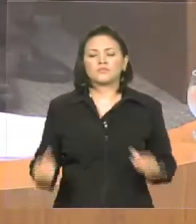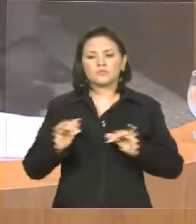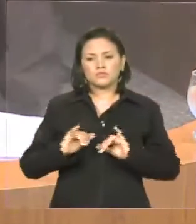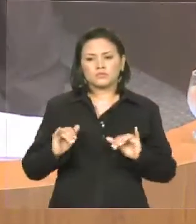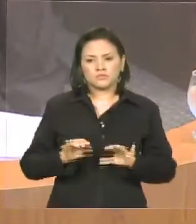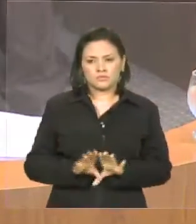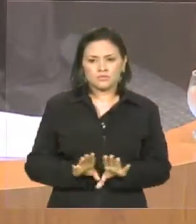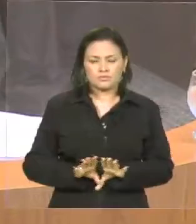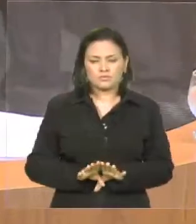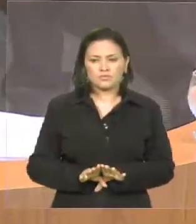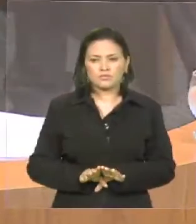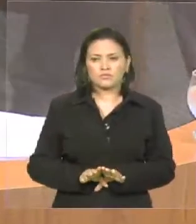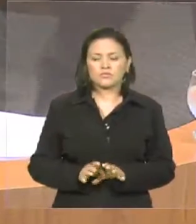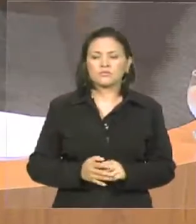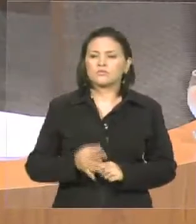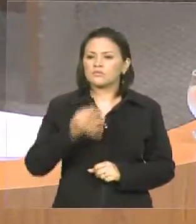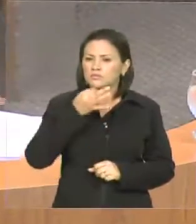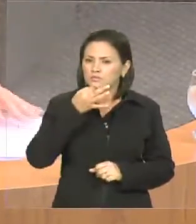deputado Adriano.